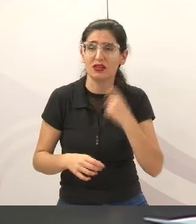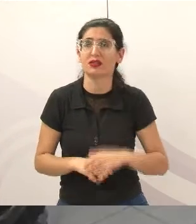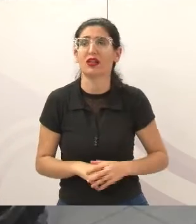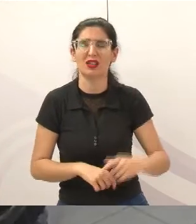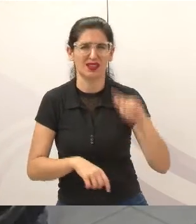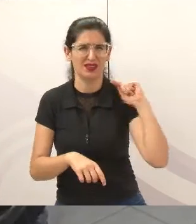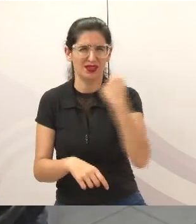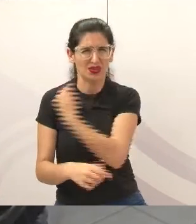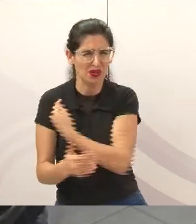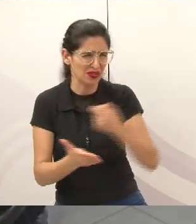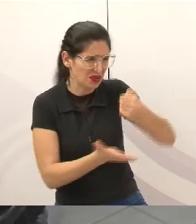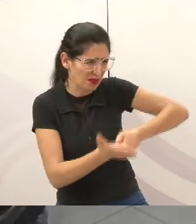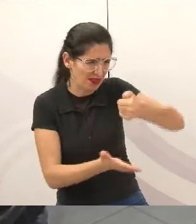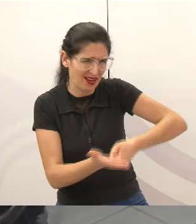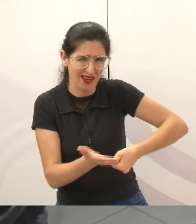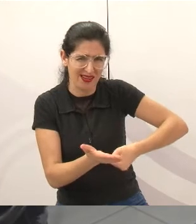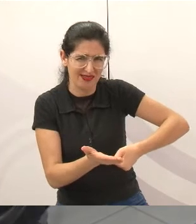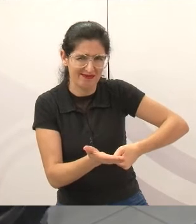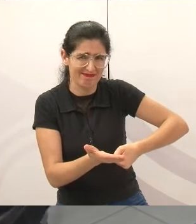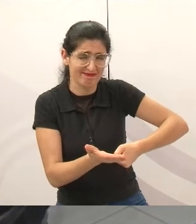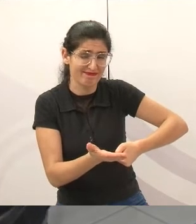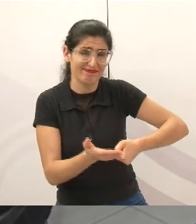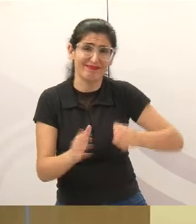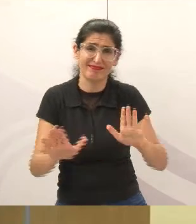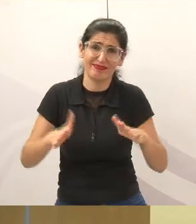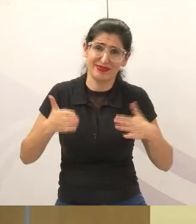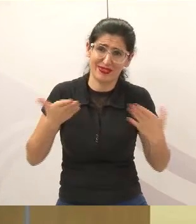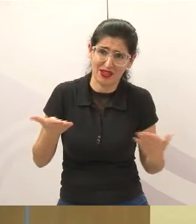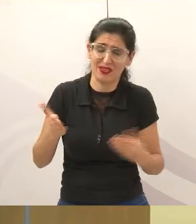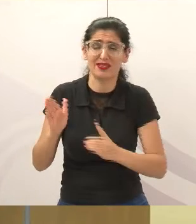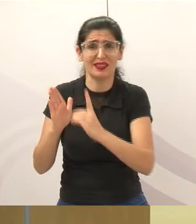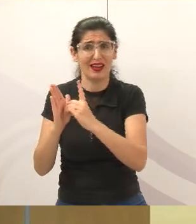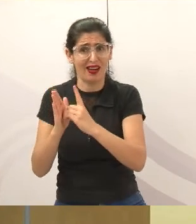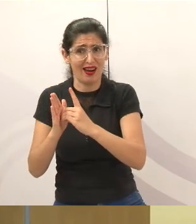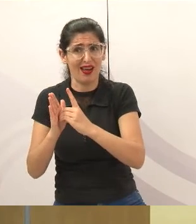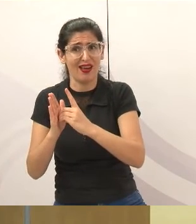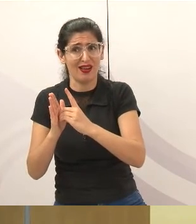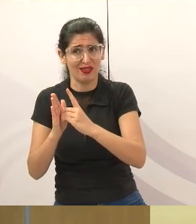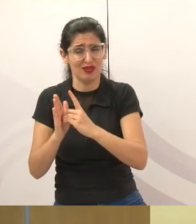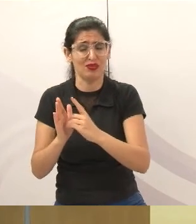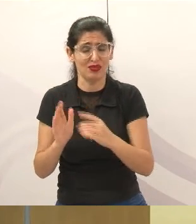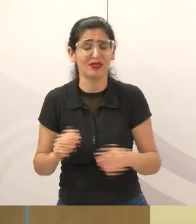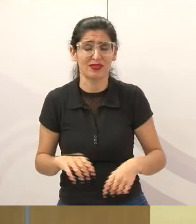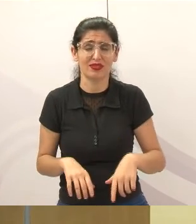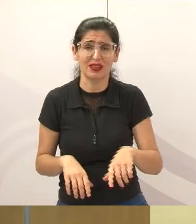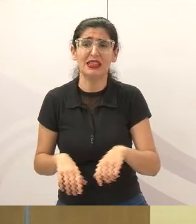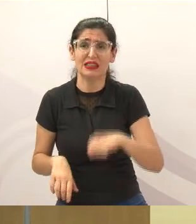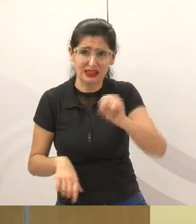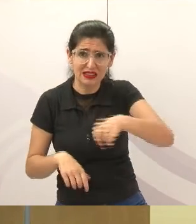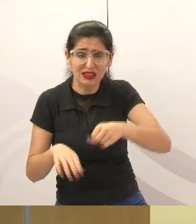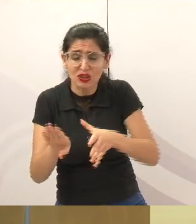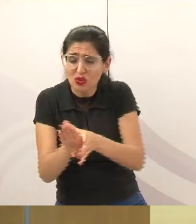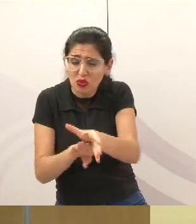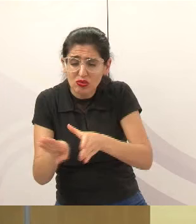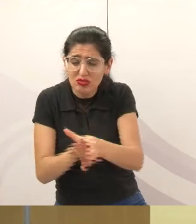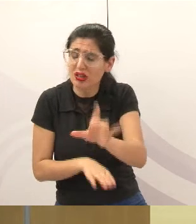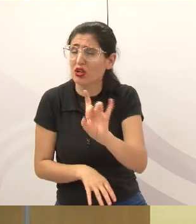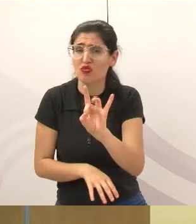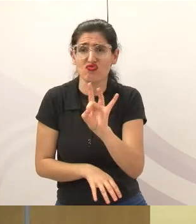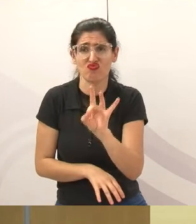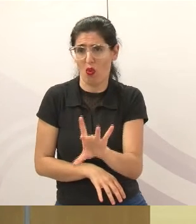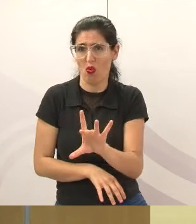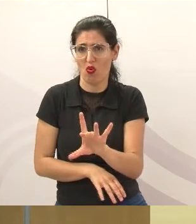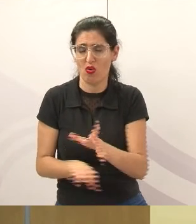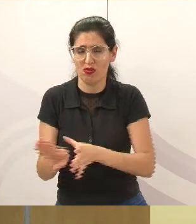Legal. Obrigado, viu? Bom, antes também de fazer o encaminhamento, só dizer o seguinte, donos de supermercados, mercadinhos, olhem a situação não como momento de